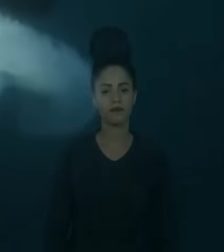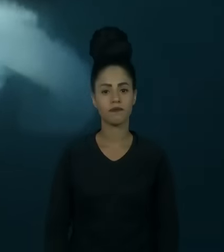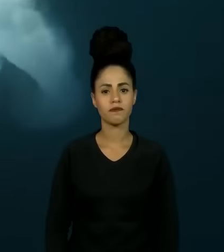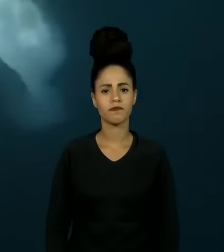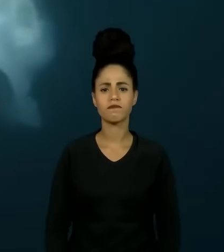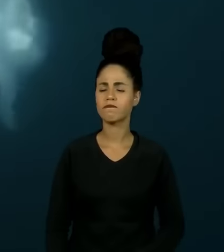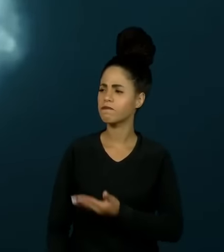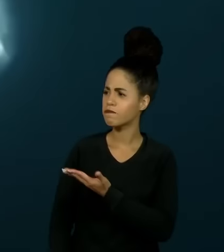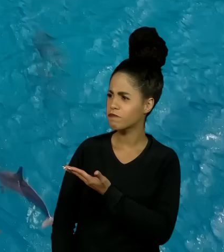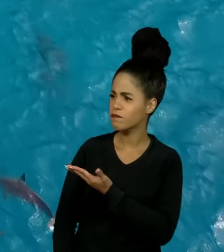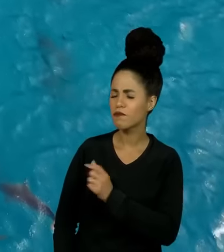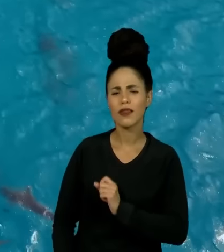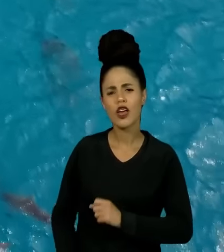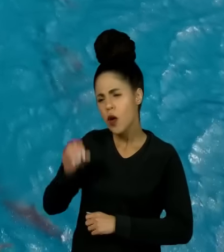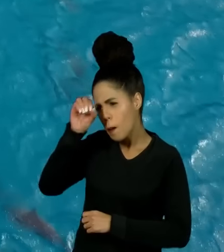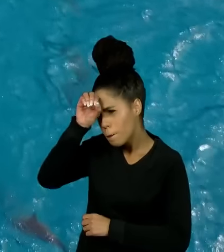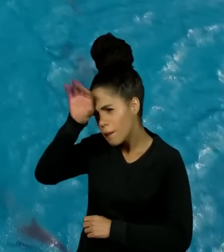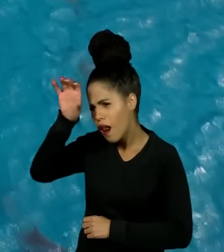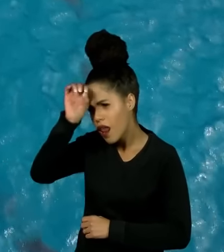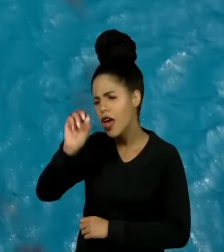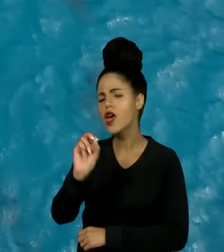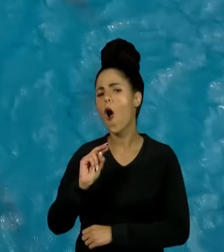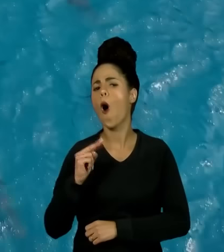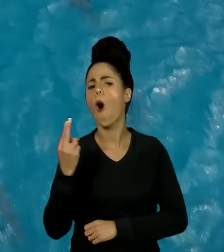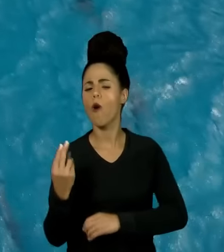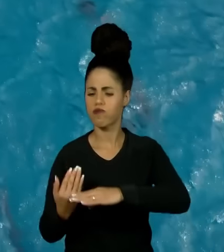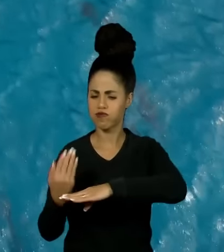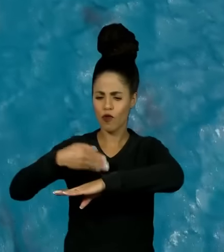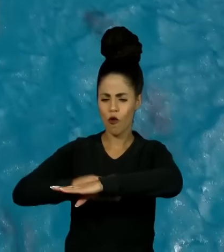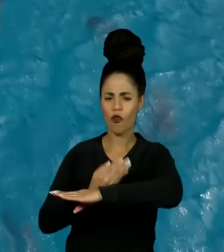Afinal, orca é baleia ou golfinho?